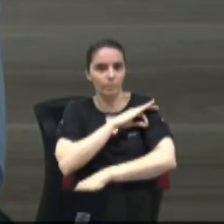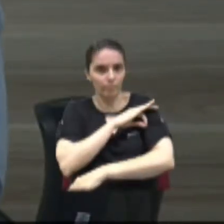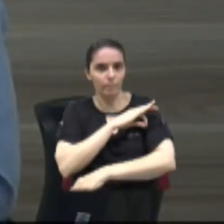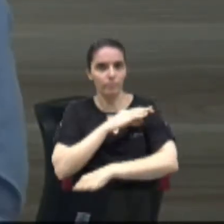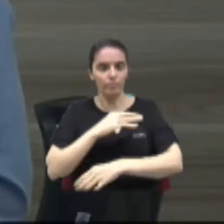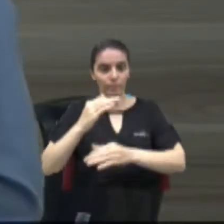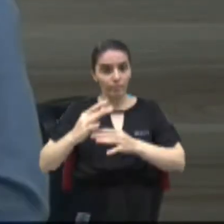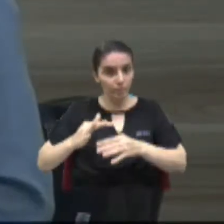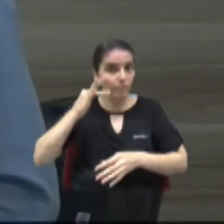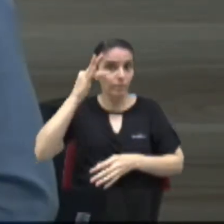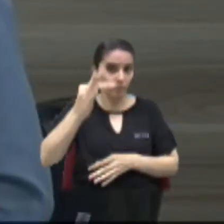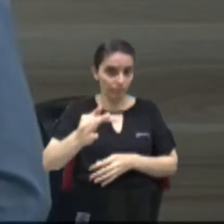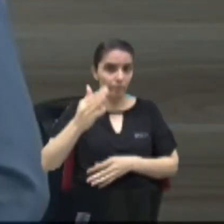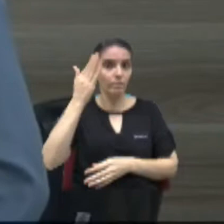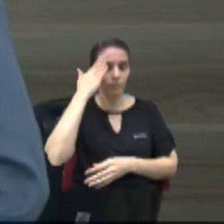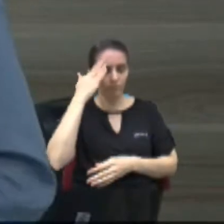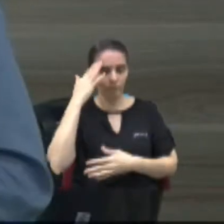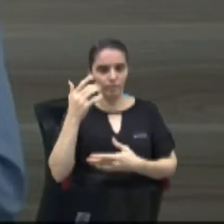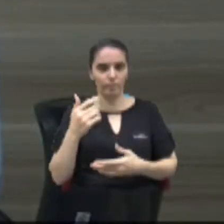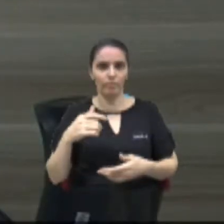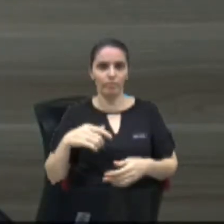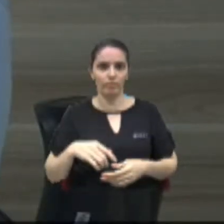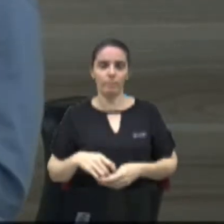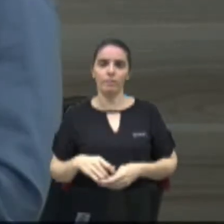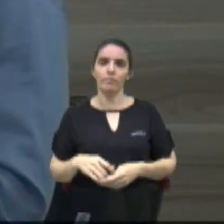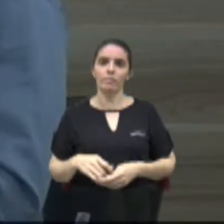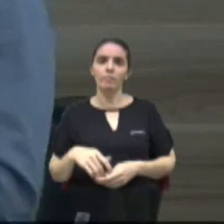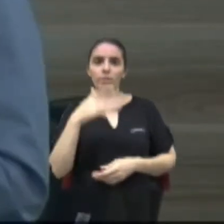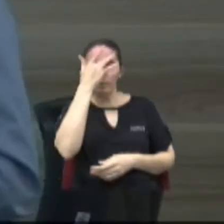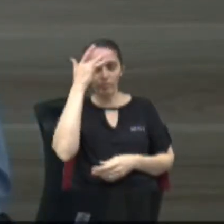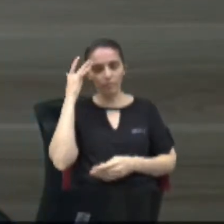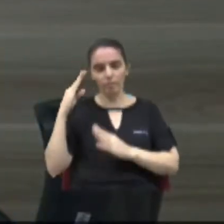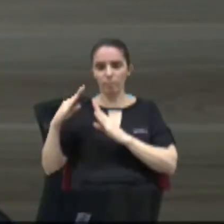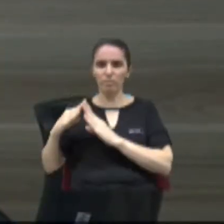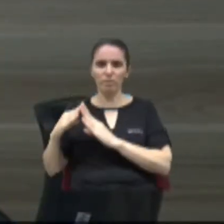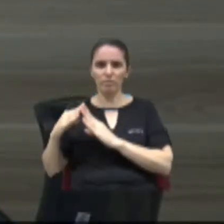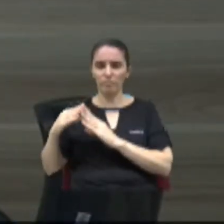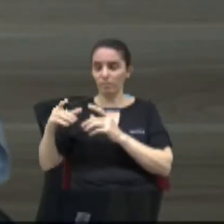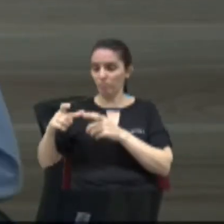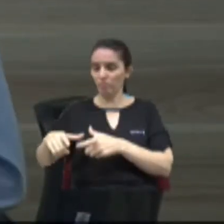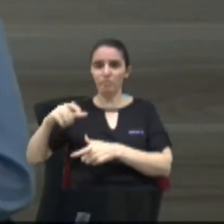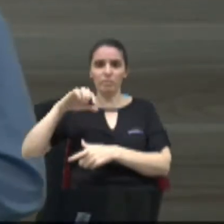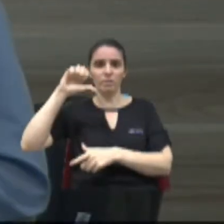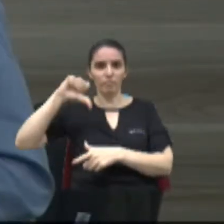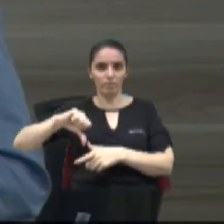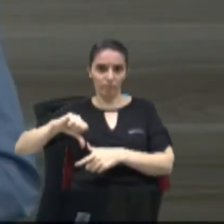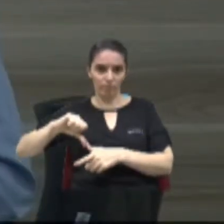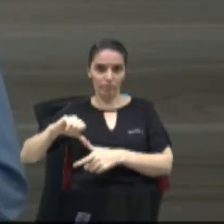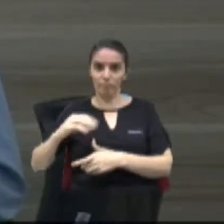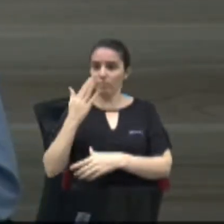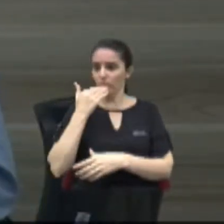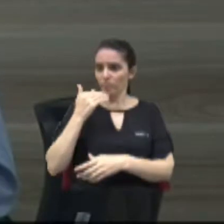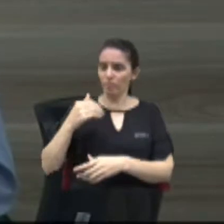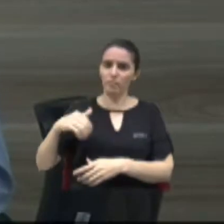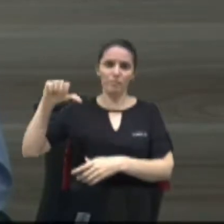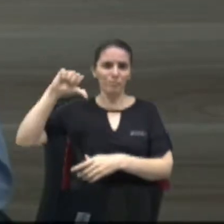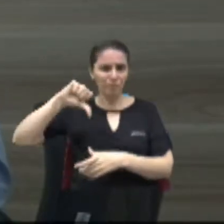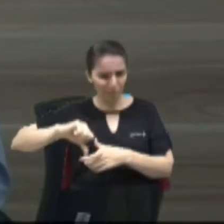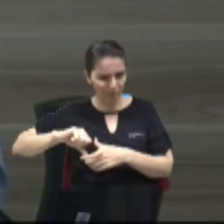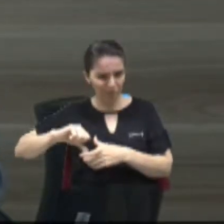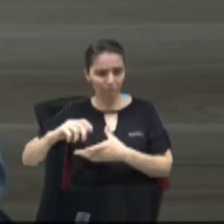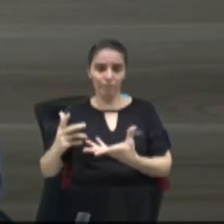do governo Mário Botion. Como a fila do SUS também não é culpa do prefeito. Isso é um problema de toda a